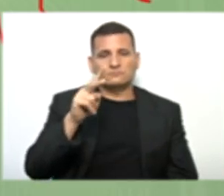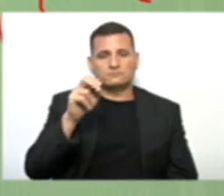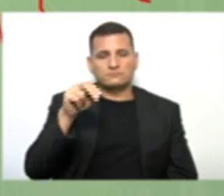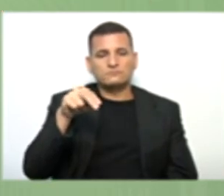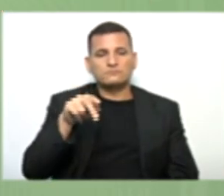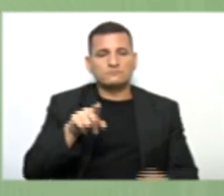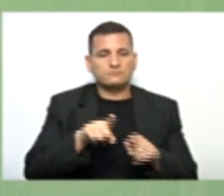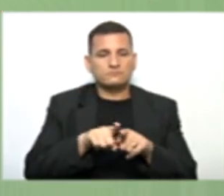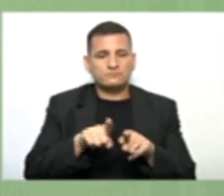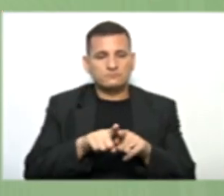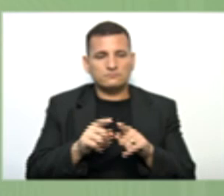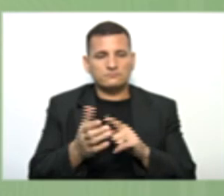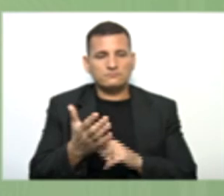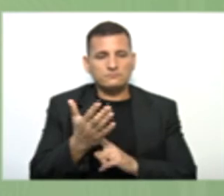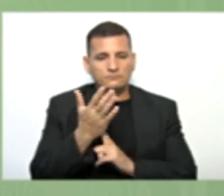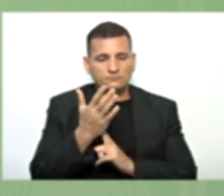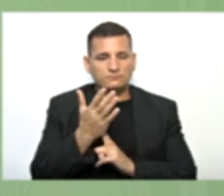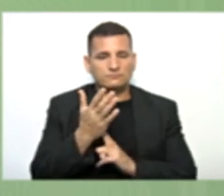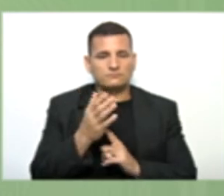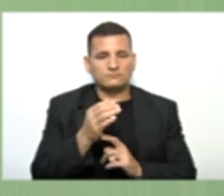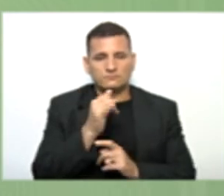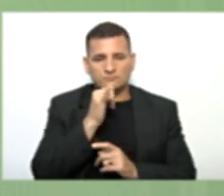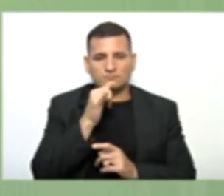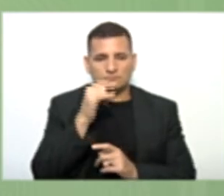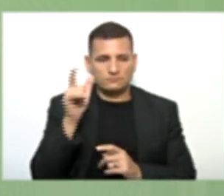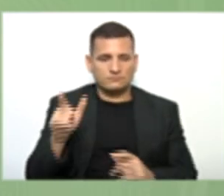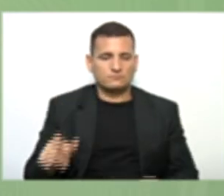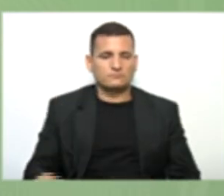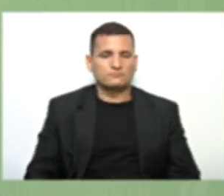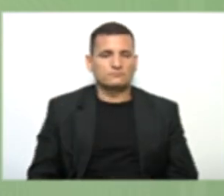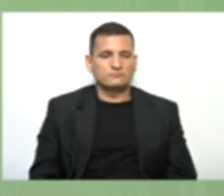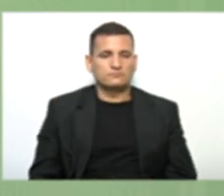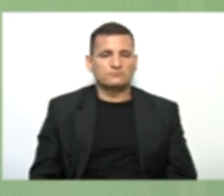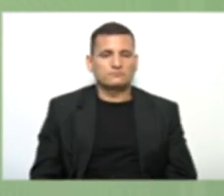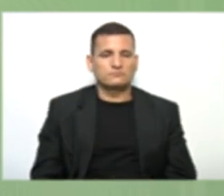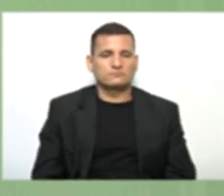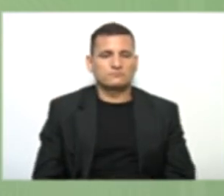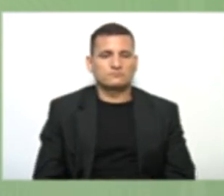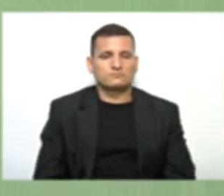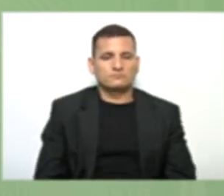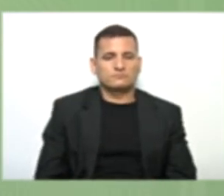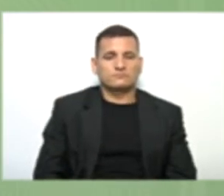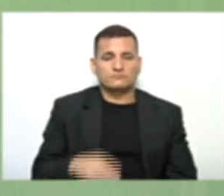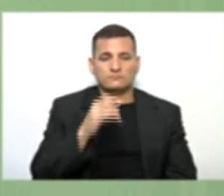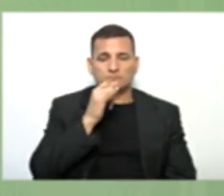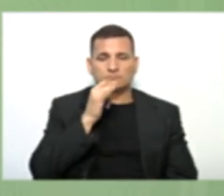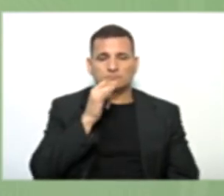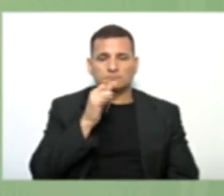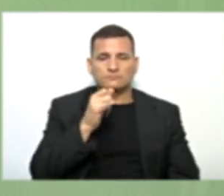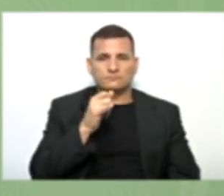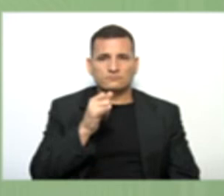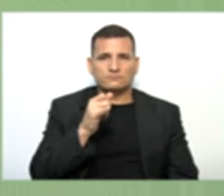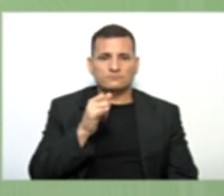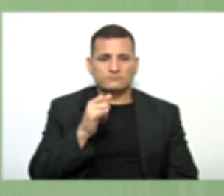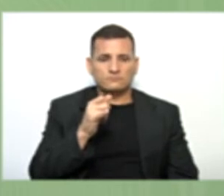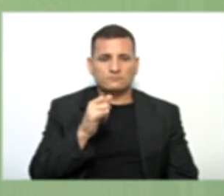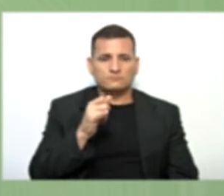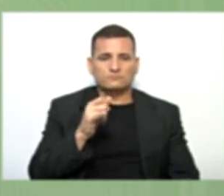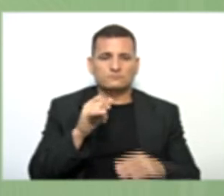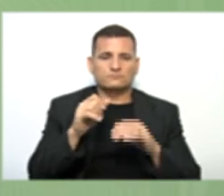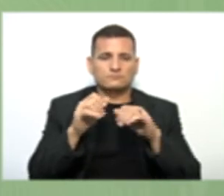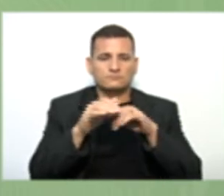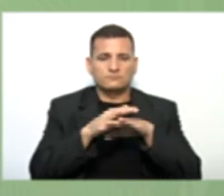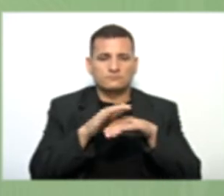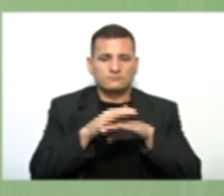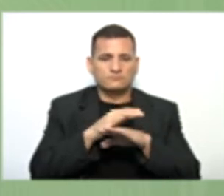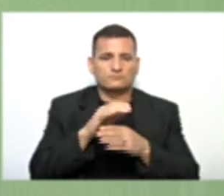cara. E ele vai imprimir. Exemplo. Um outro exemplo é esse aqui, ó, interessante, é se nós tivéssemos que inserir